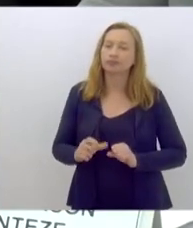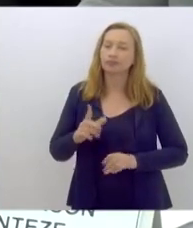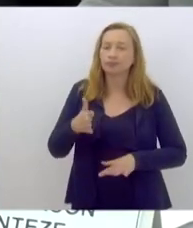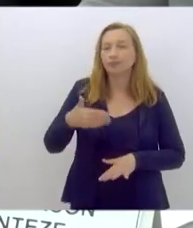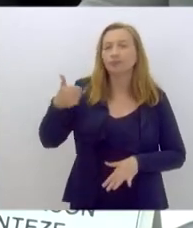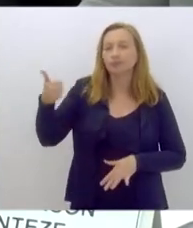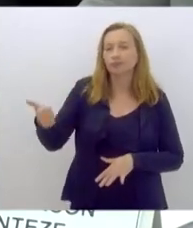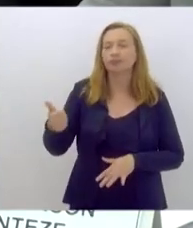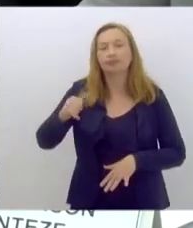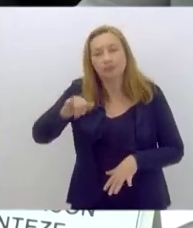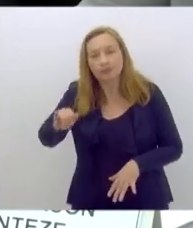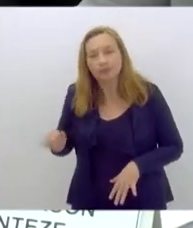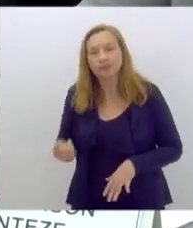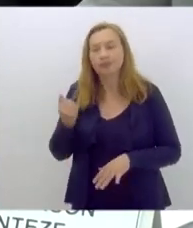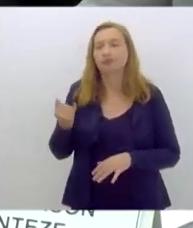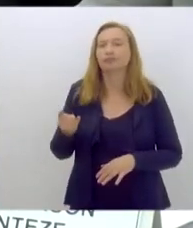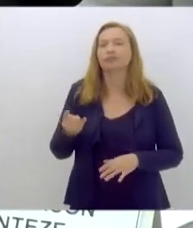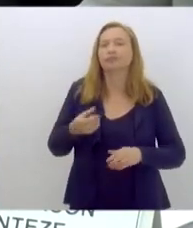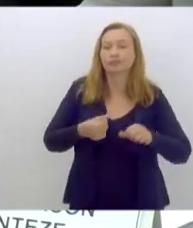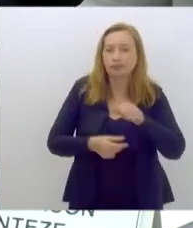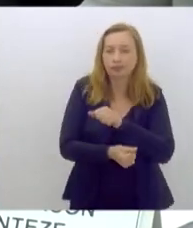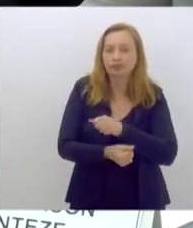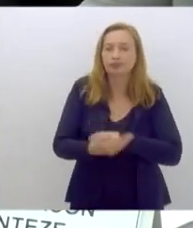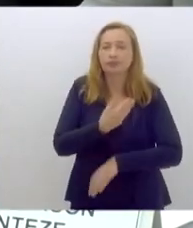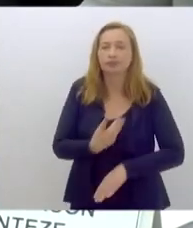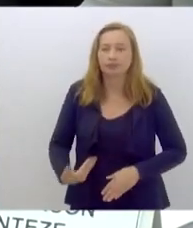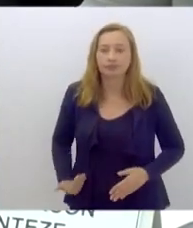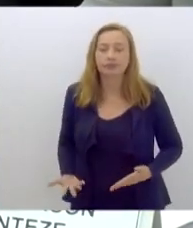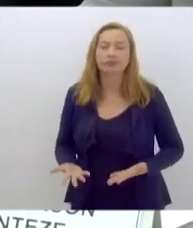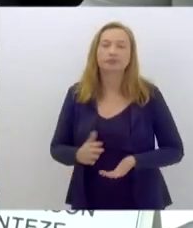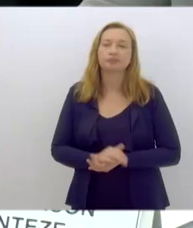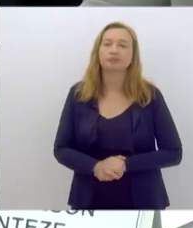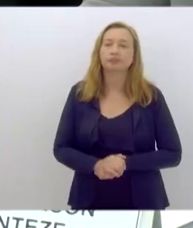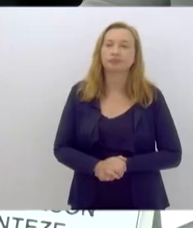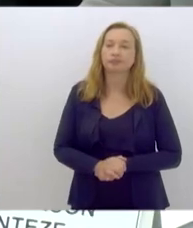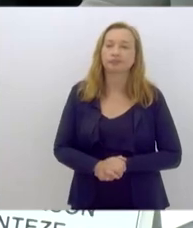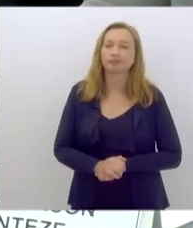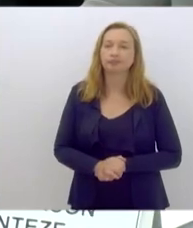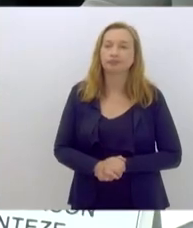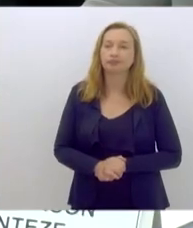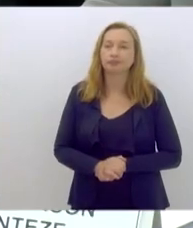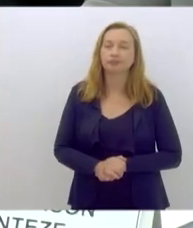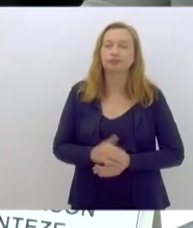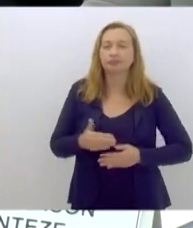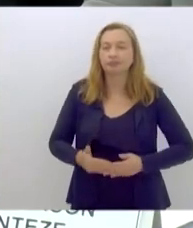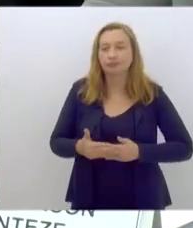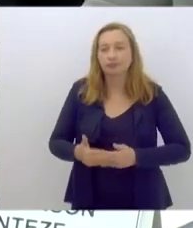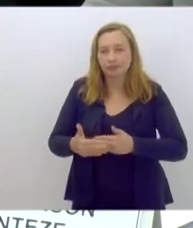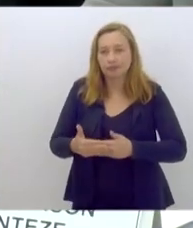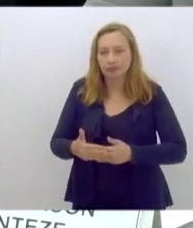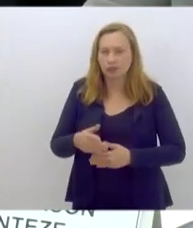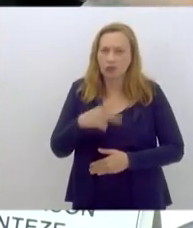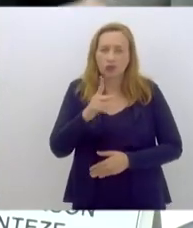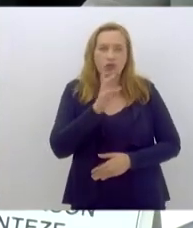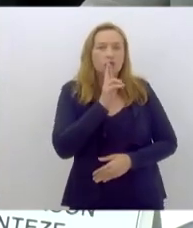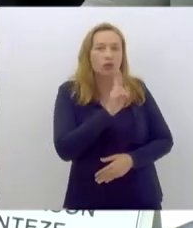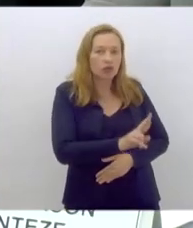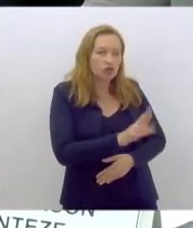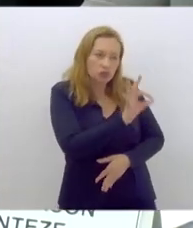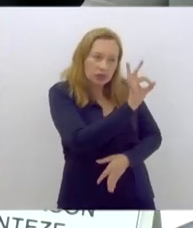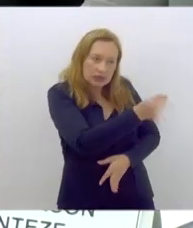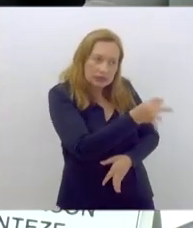um melhor aproveitamento dos investimentos públicos então são Passos Ainda não tô lhe dando uma resposta